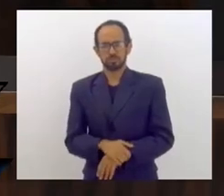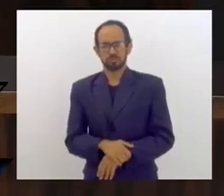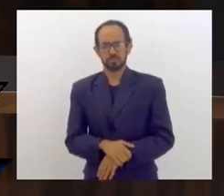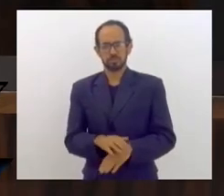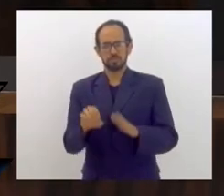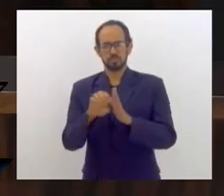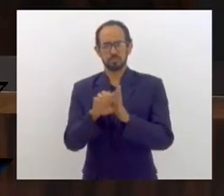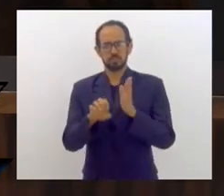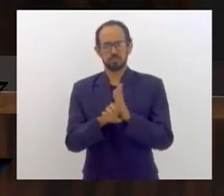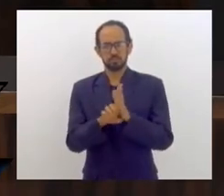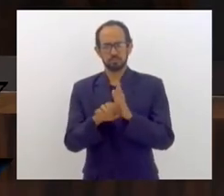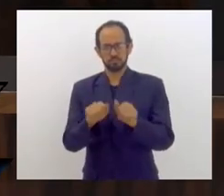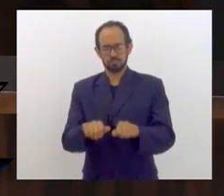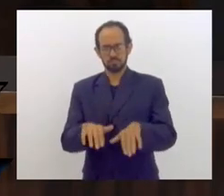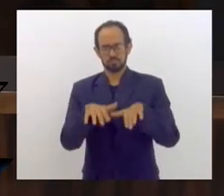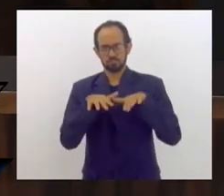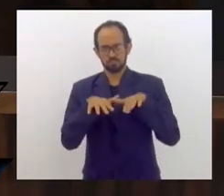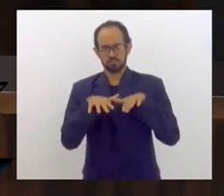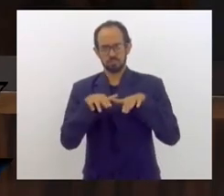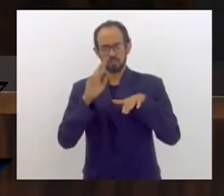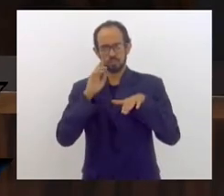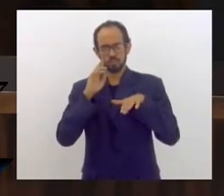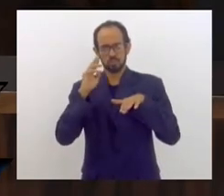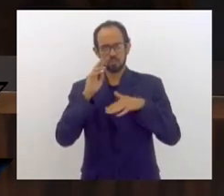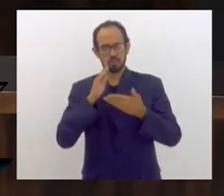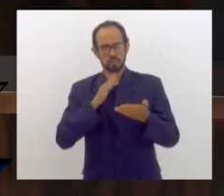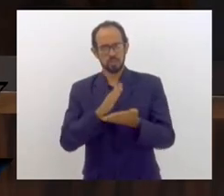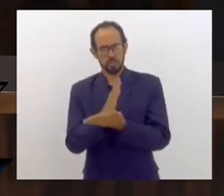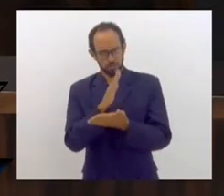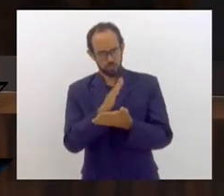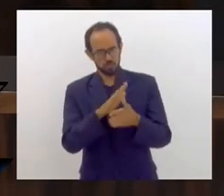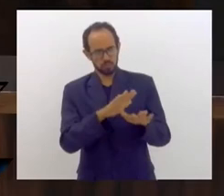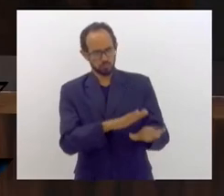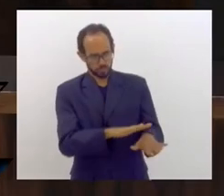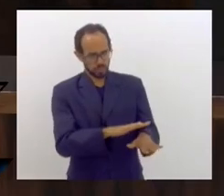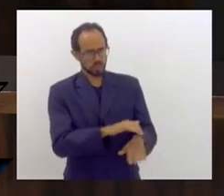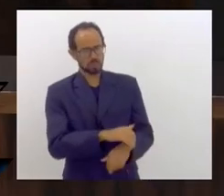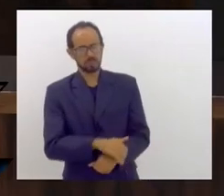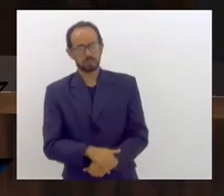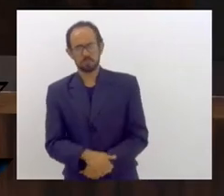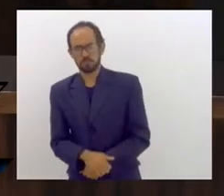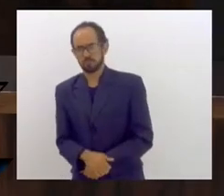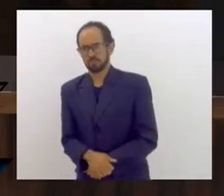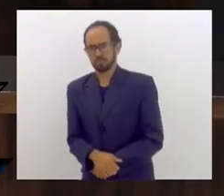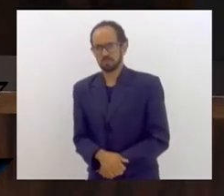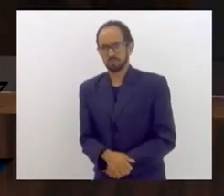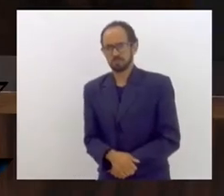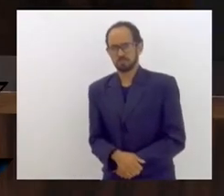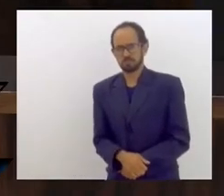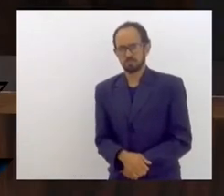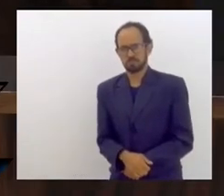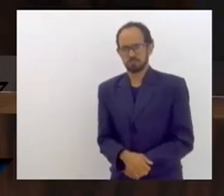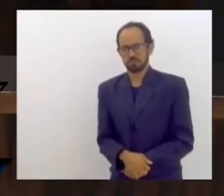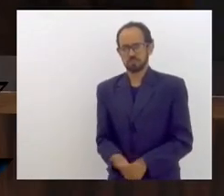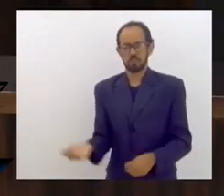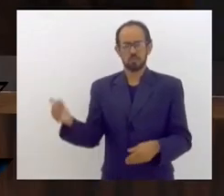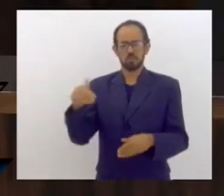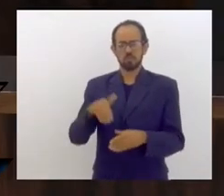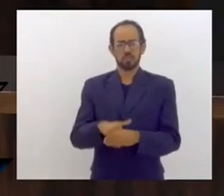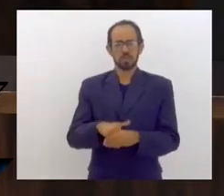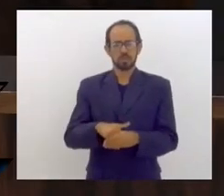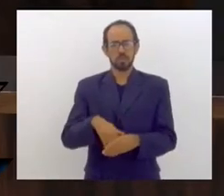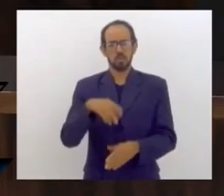as emendas de plenário. Senhores que aprovam, permaneço como estão. Em votação, o